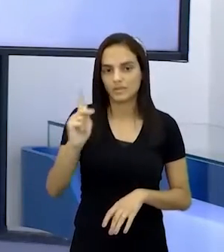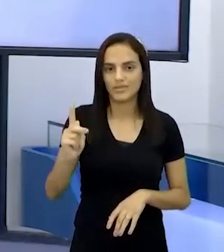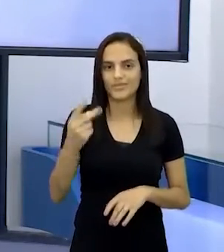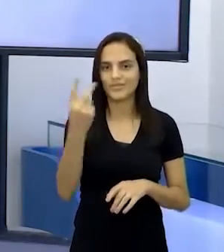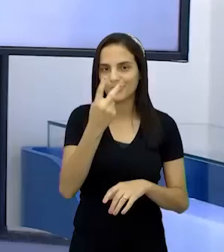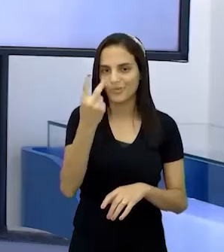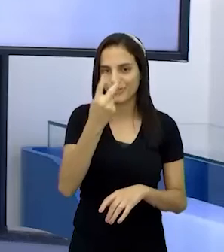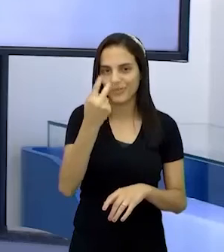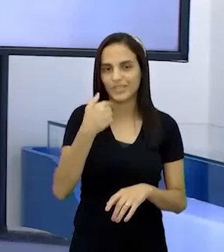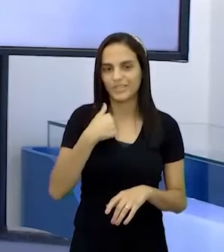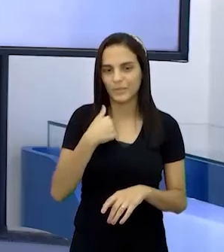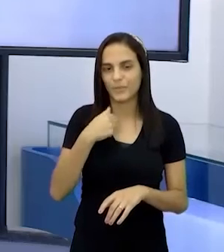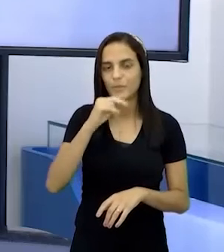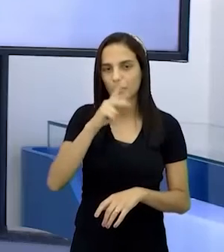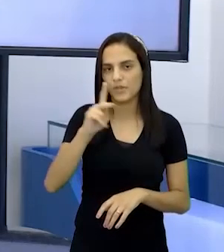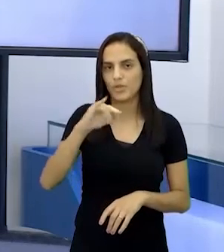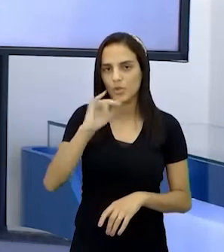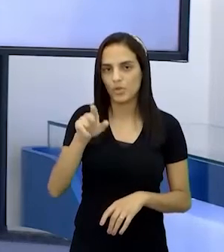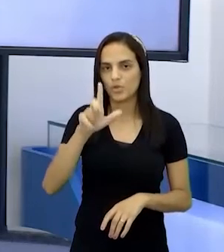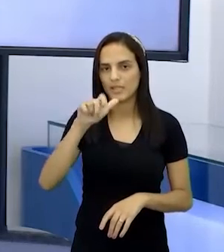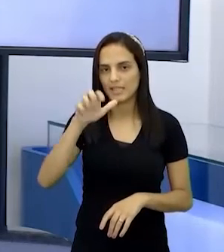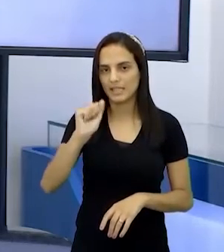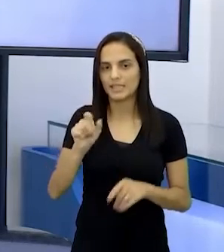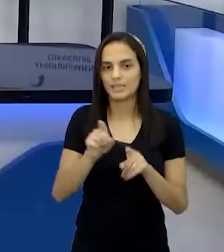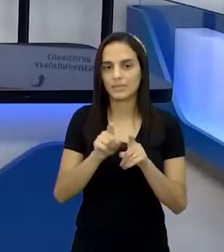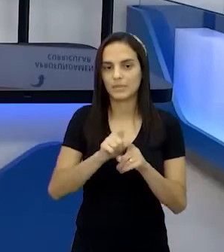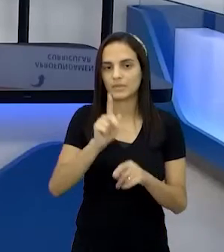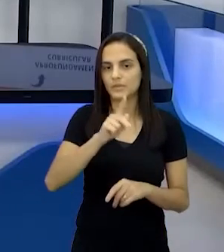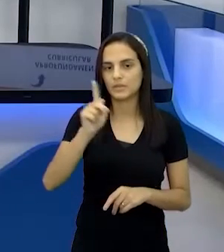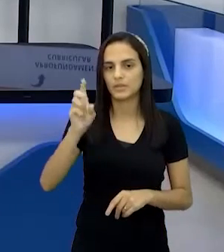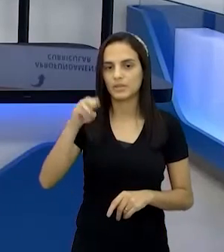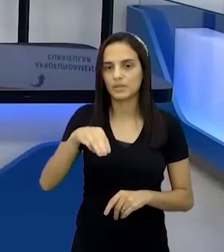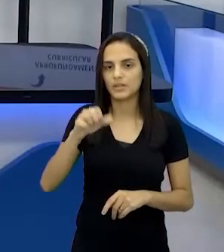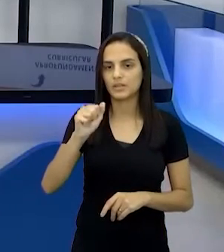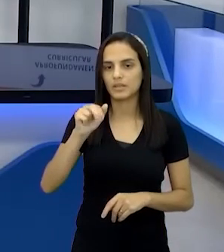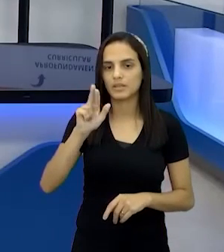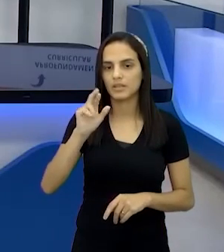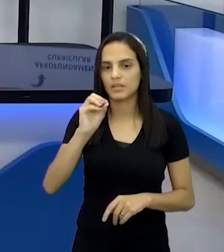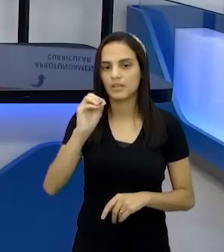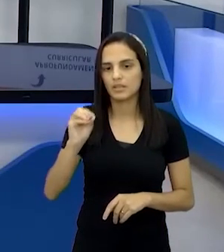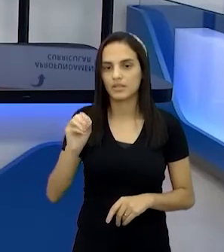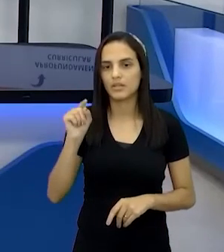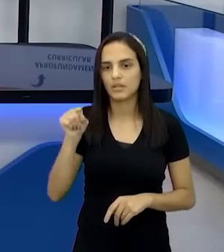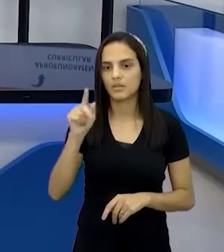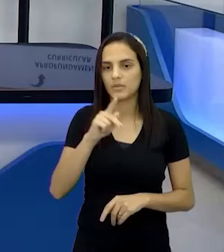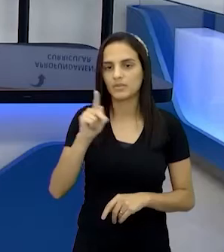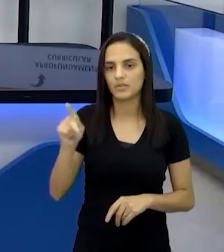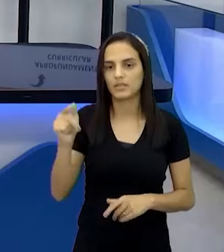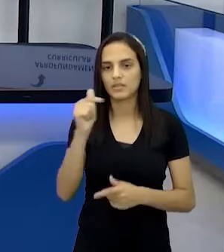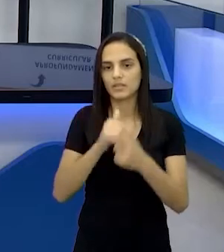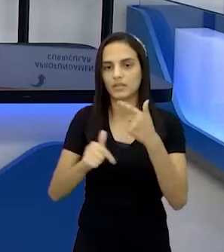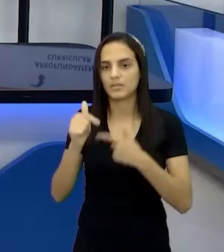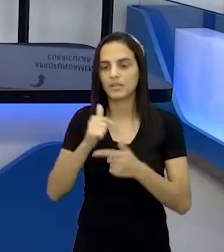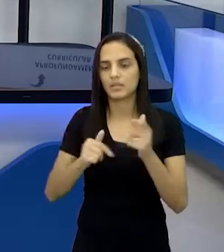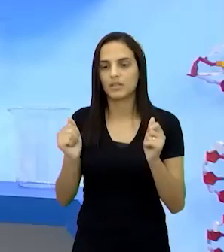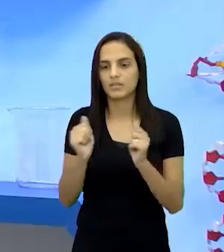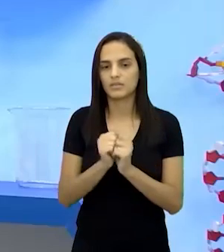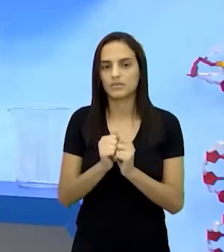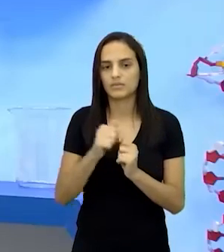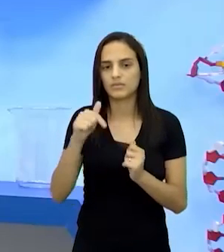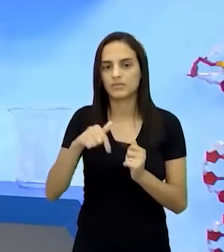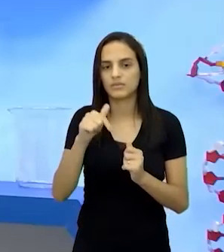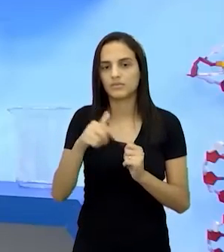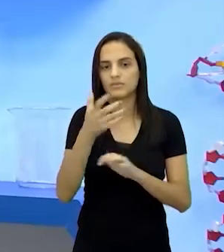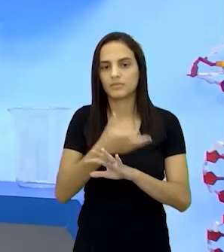estão aqui. Professora Juliana. Exatamente. E o professor Mauro. A professora Juliana, ela vai trabalhar comigo no componente que